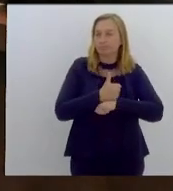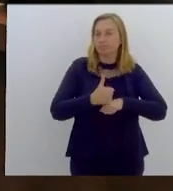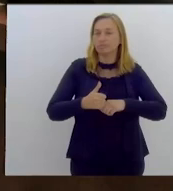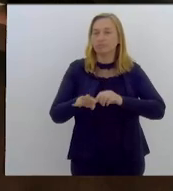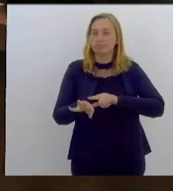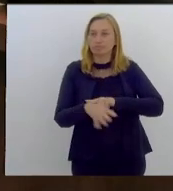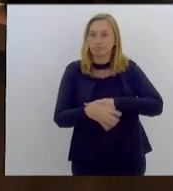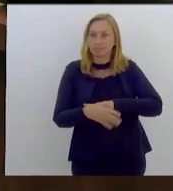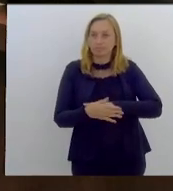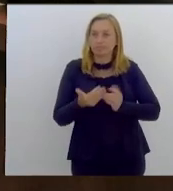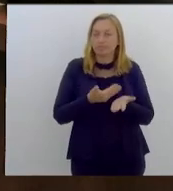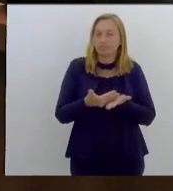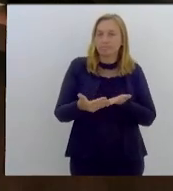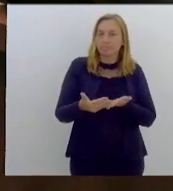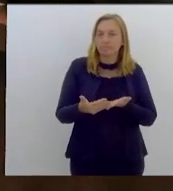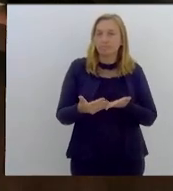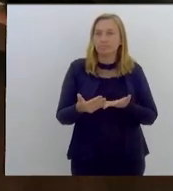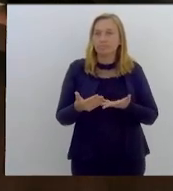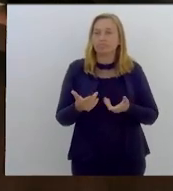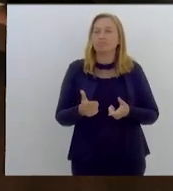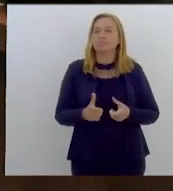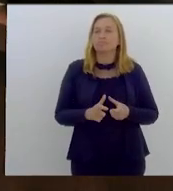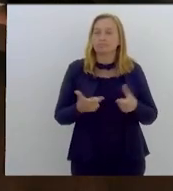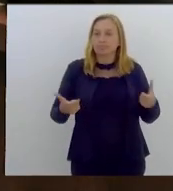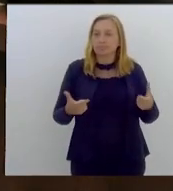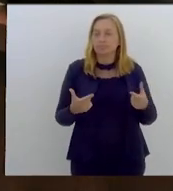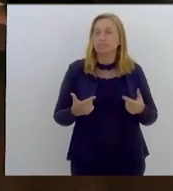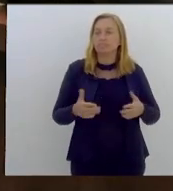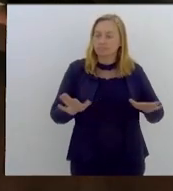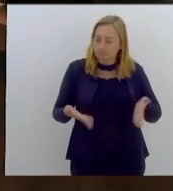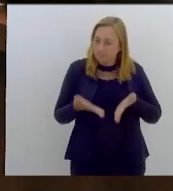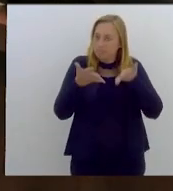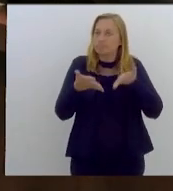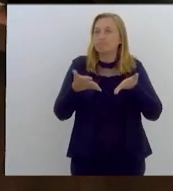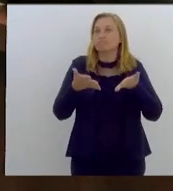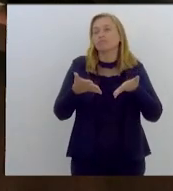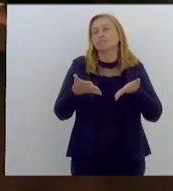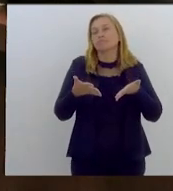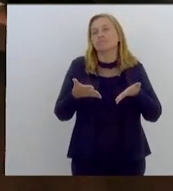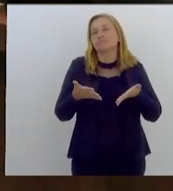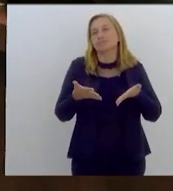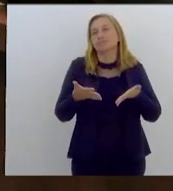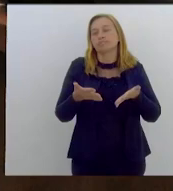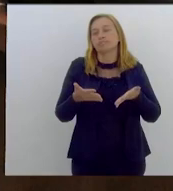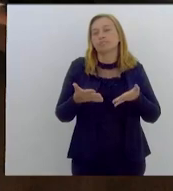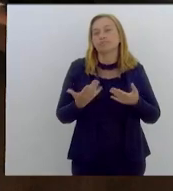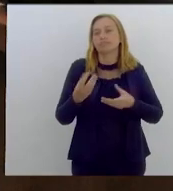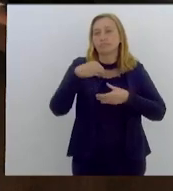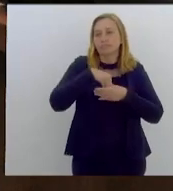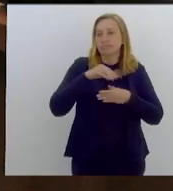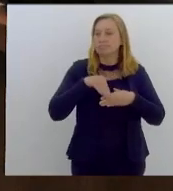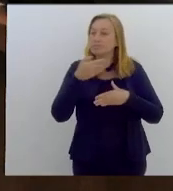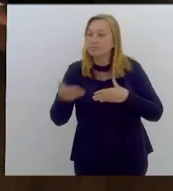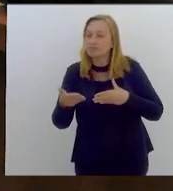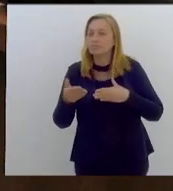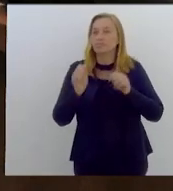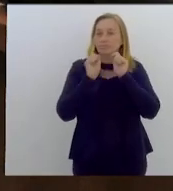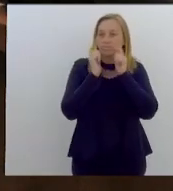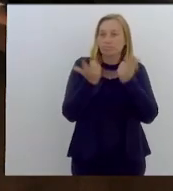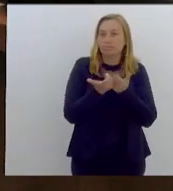taxistas desde o início, tendo sido um dos grandes impulsionadores dessa matéria dentro e fora do Parlamento. Então,